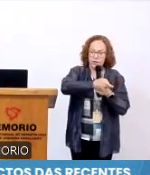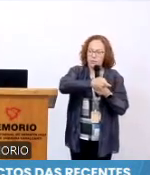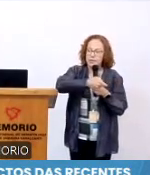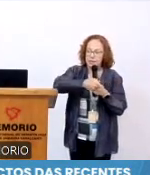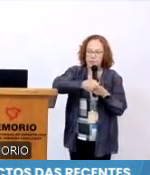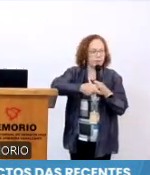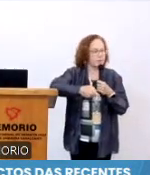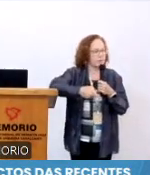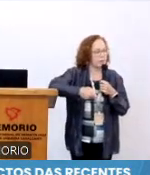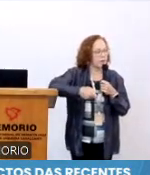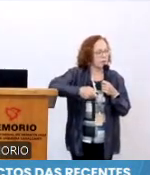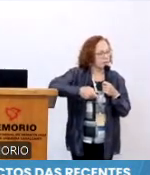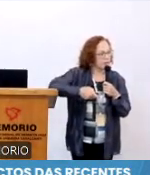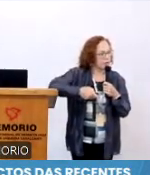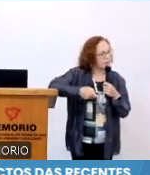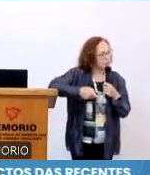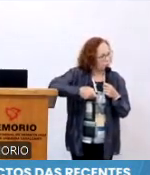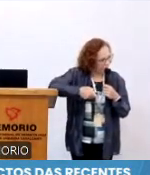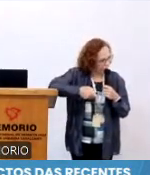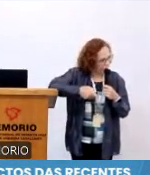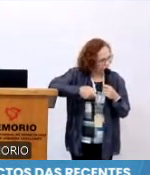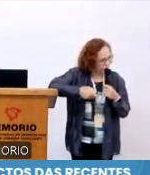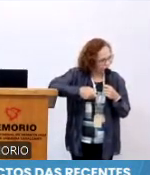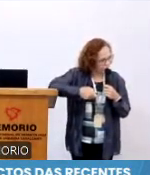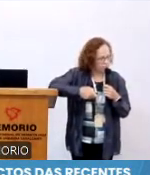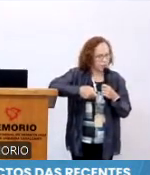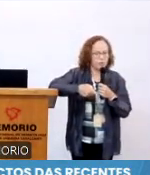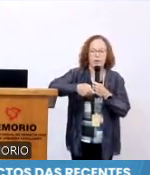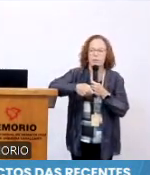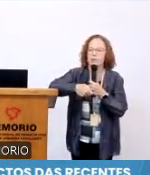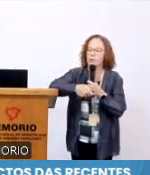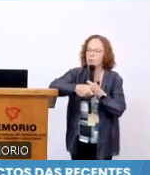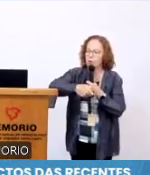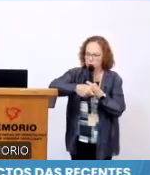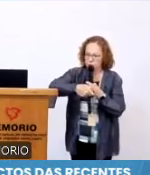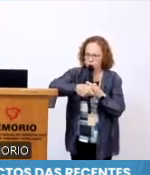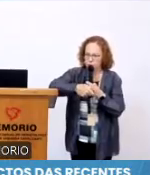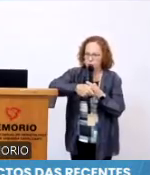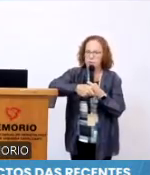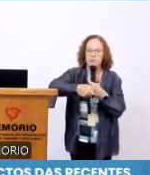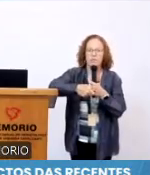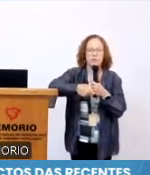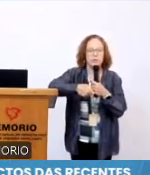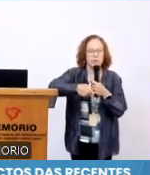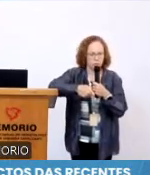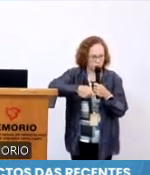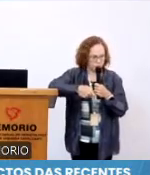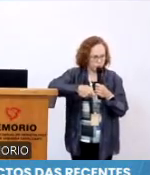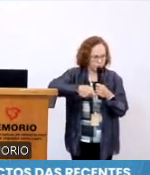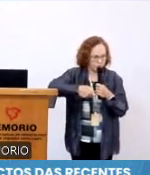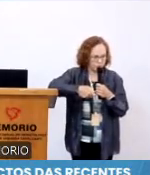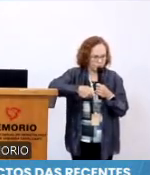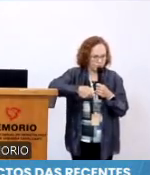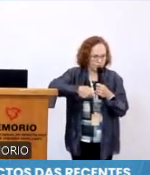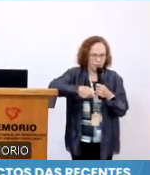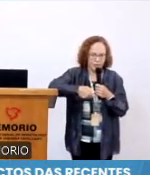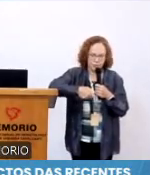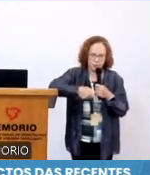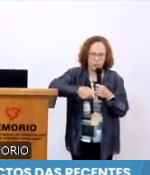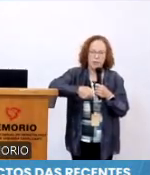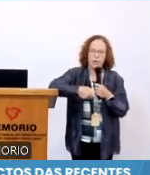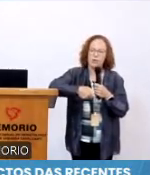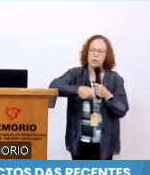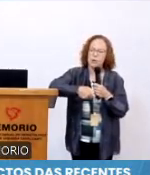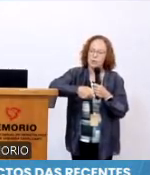todas vão para CEP acreditado em São Paulo. E o CEP do Hemorrio não tem voz nem voto sobre